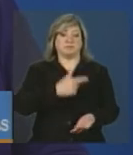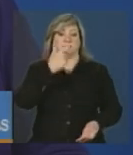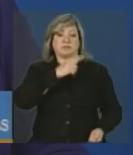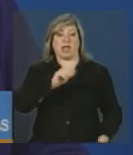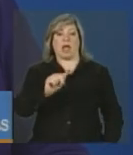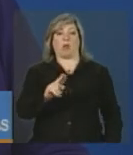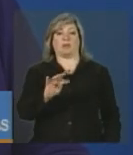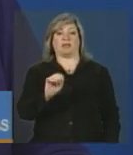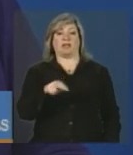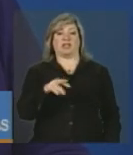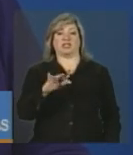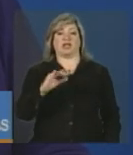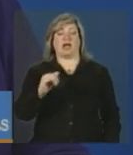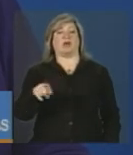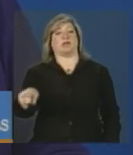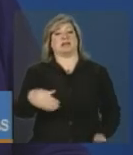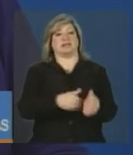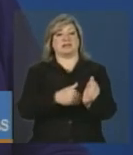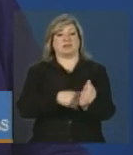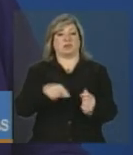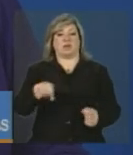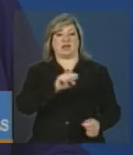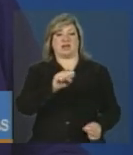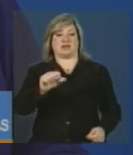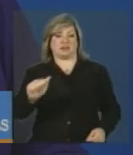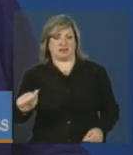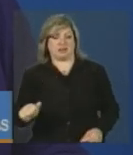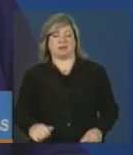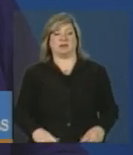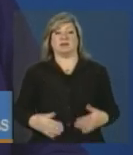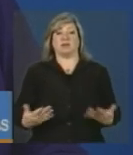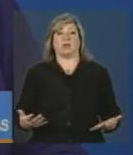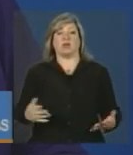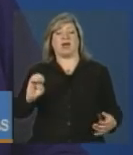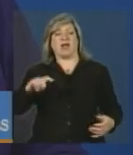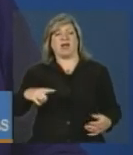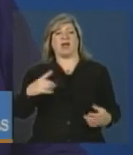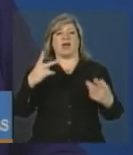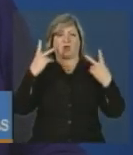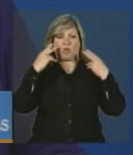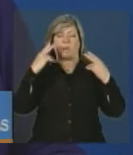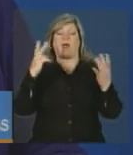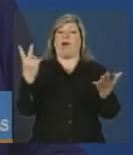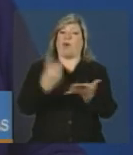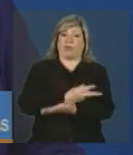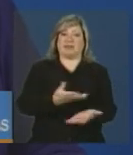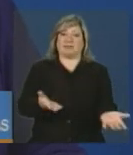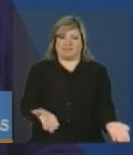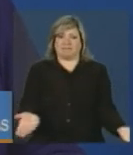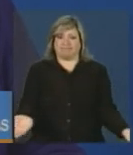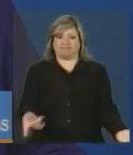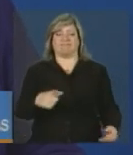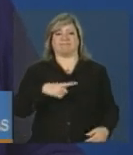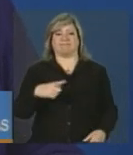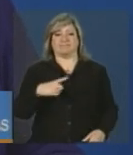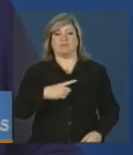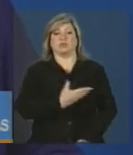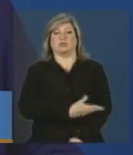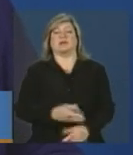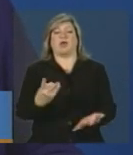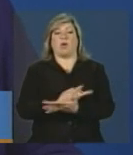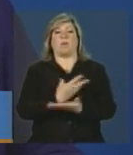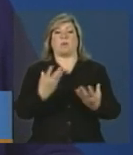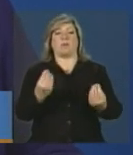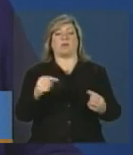SA. Que é muito comum no órgão gestor, no cadastro da secretaria, ter